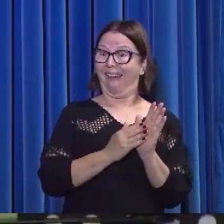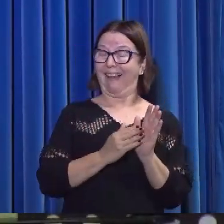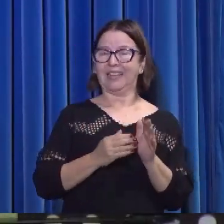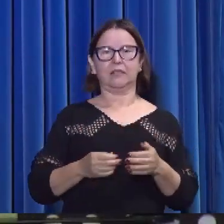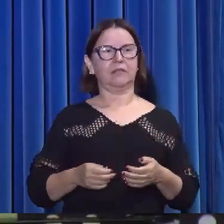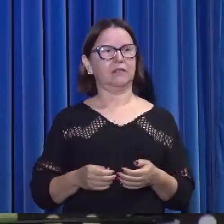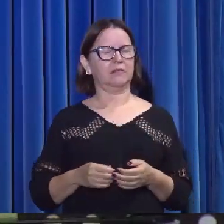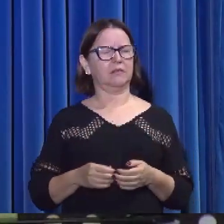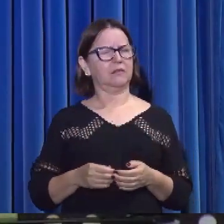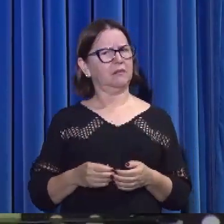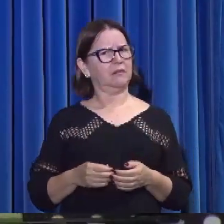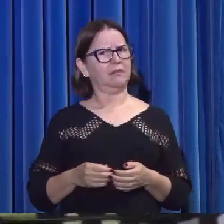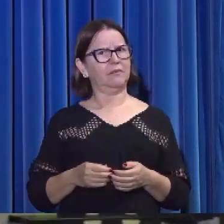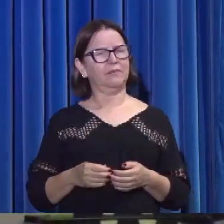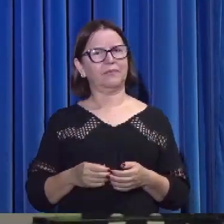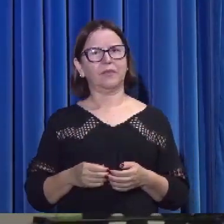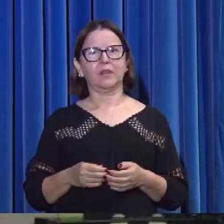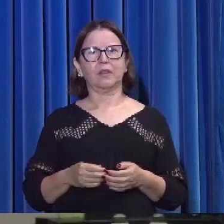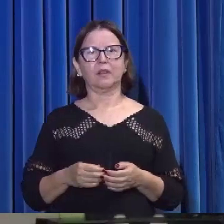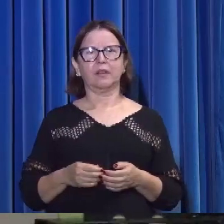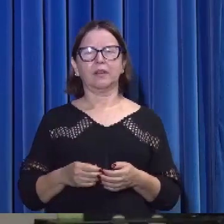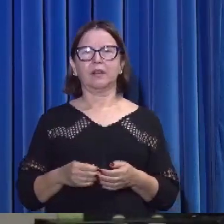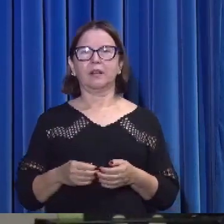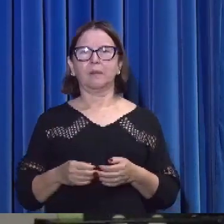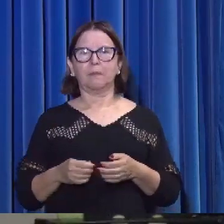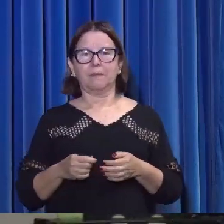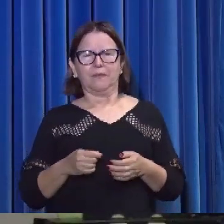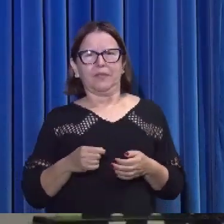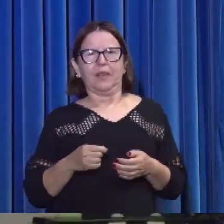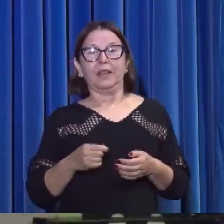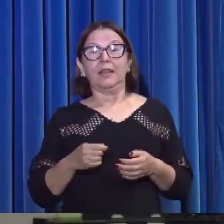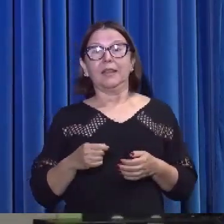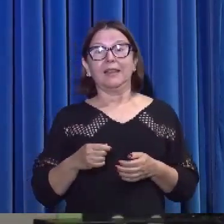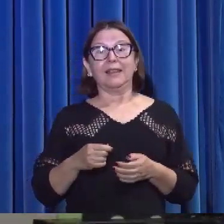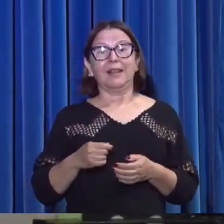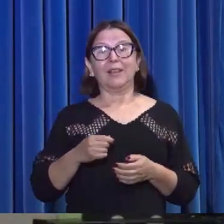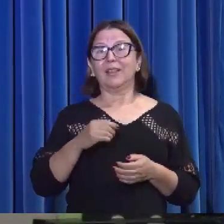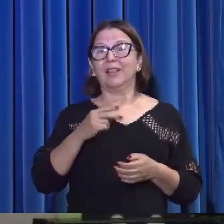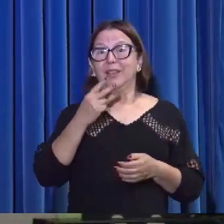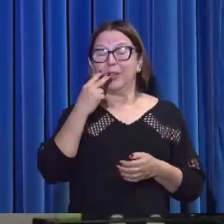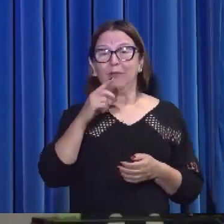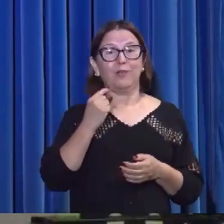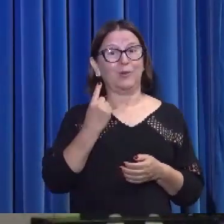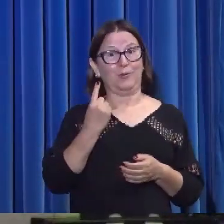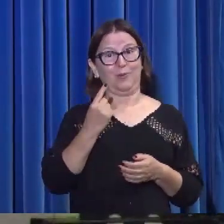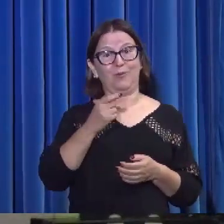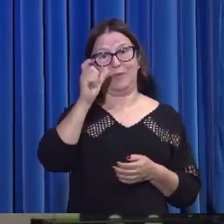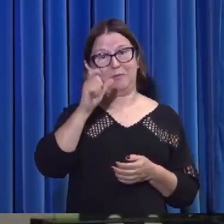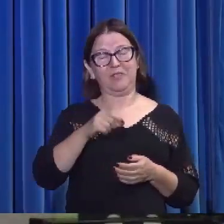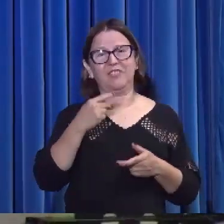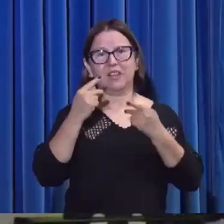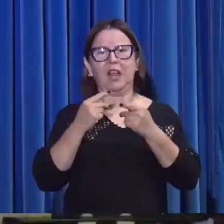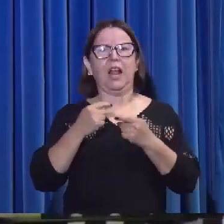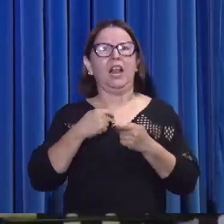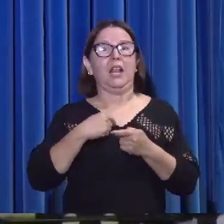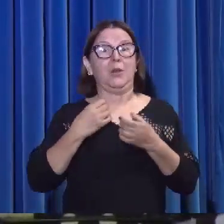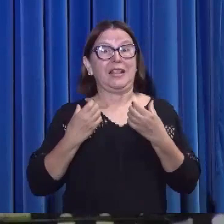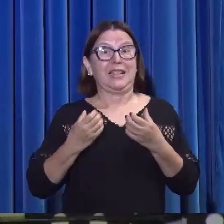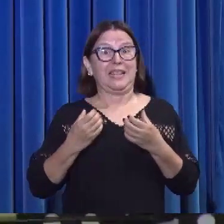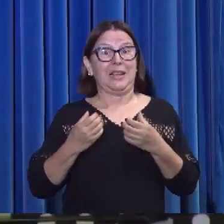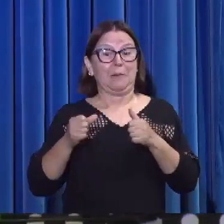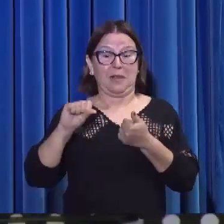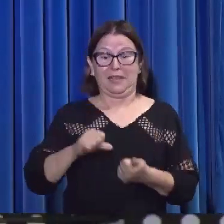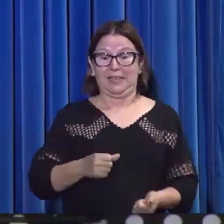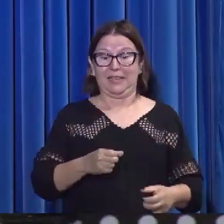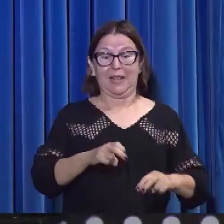Uma vez eu falei: eu quero ser batizado, mas eu quero ser batizado pelo pastor Glênio. Eu falei: por quê? O batismo do pastor Glênio, ele é mais espiritual, ele é